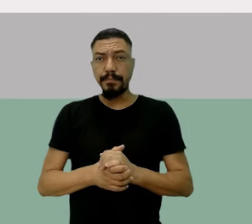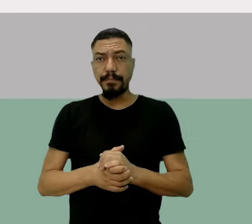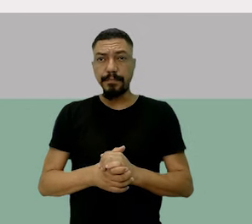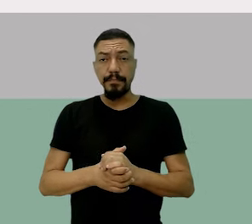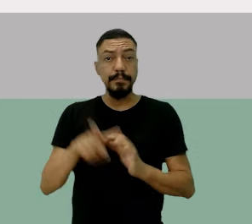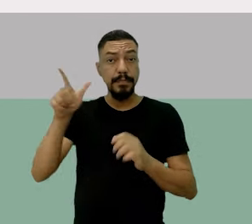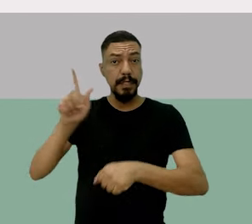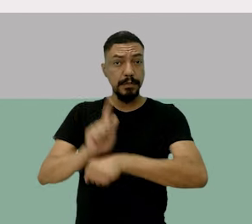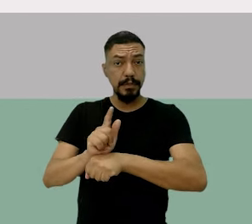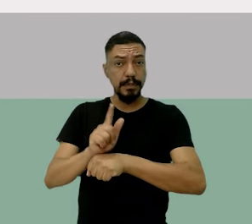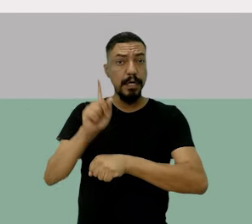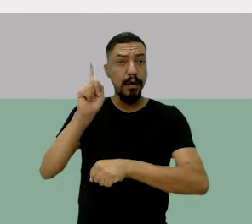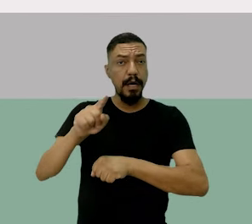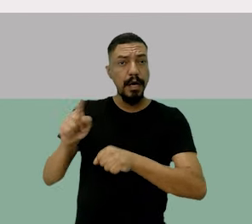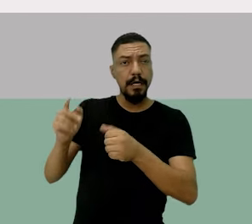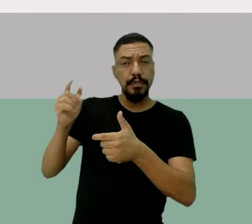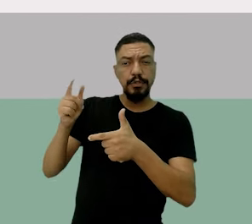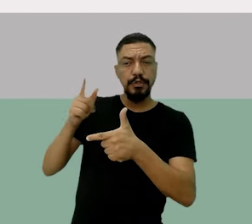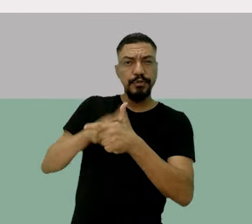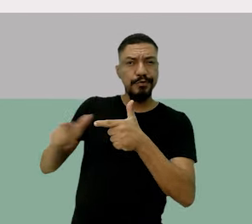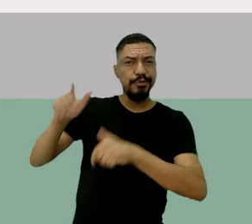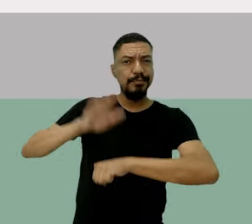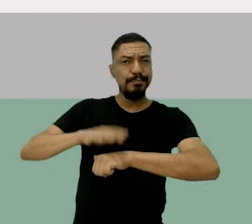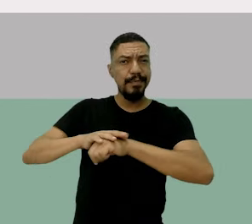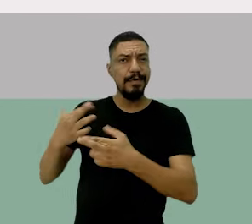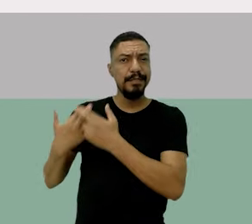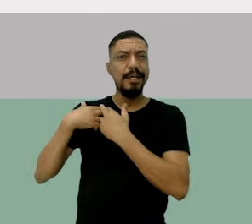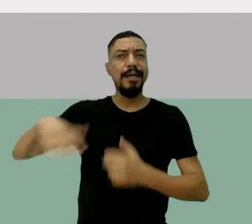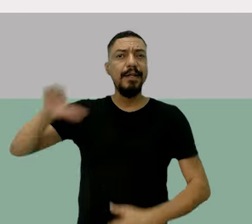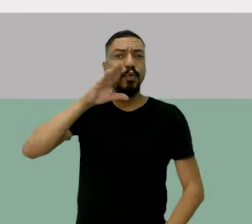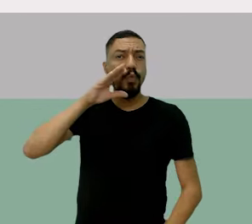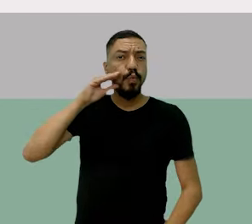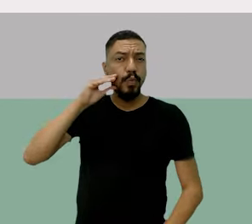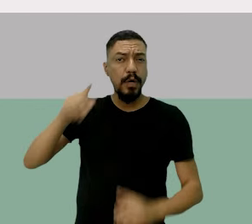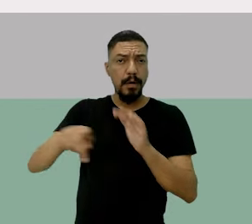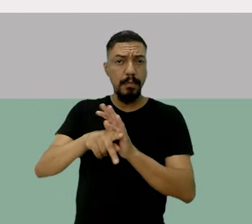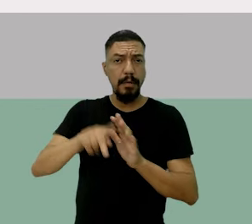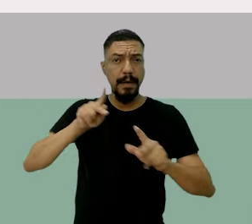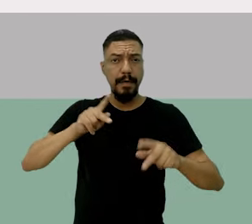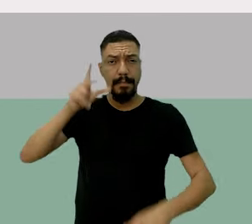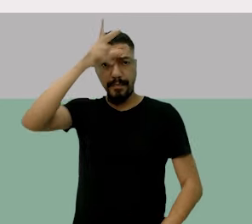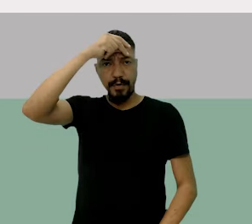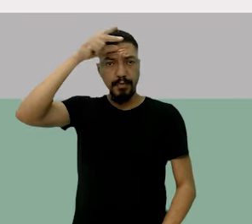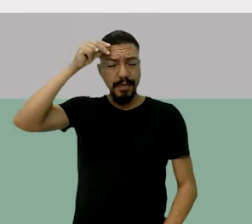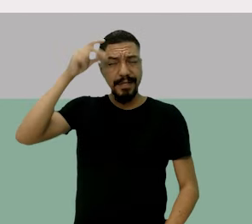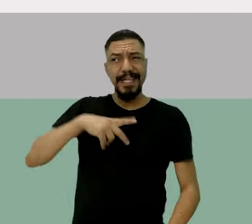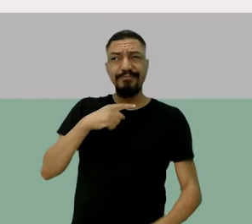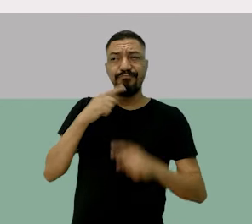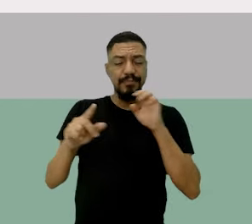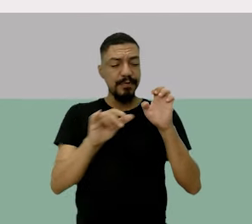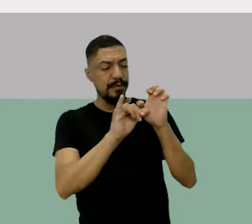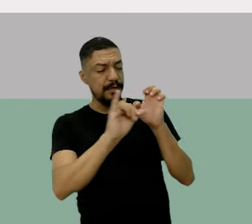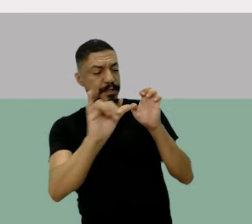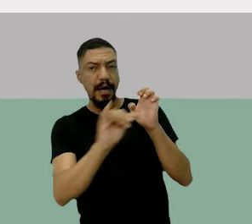E essa gestão é colegiada entre os servidores públicos. Então, o diálogo para essas dúvidas específicas, o diálogo vai